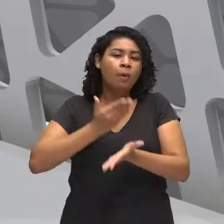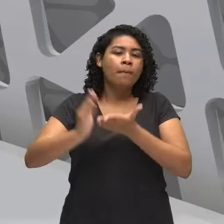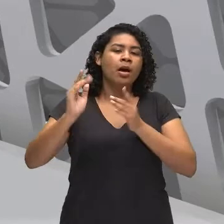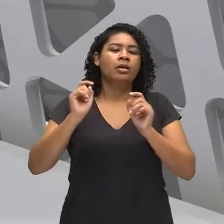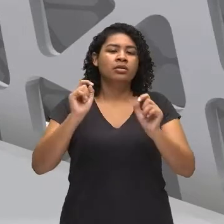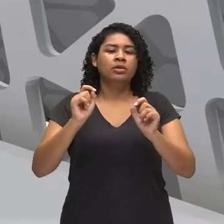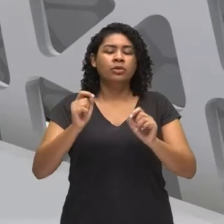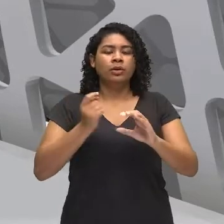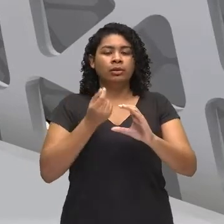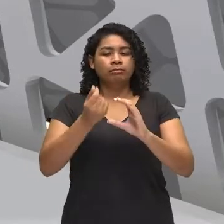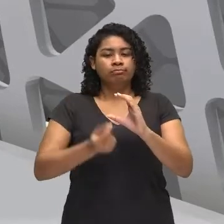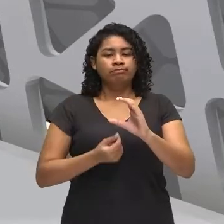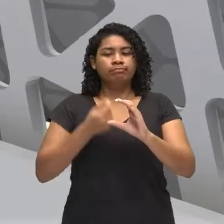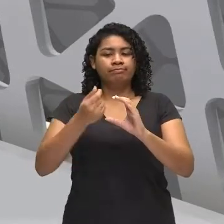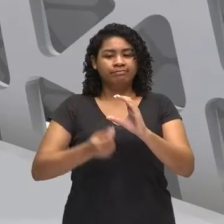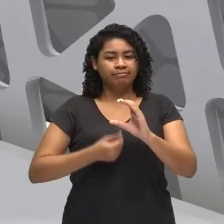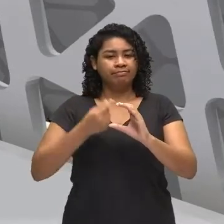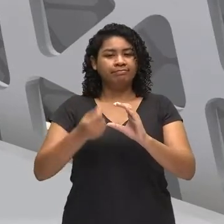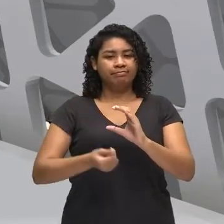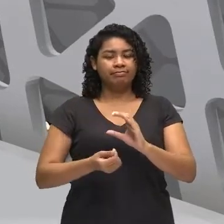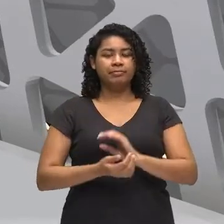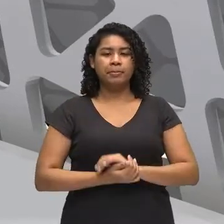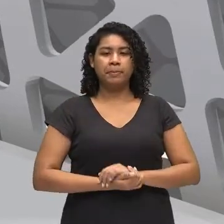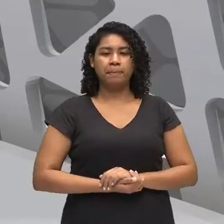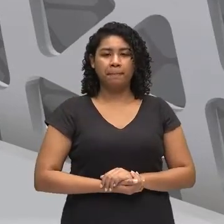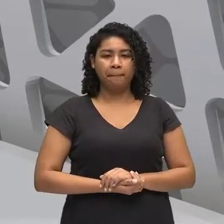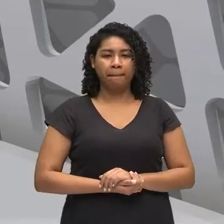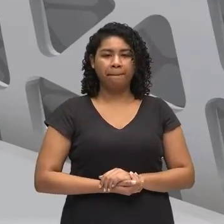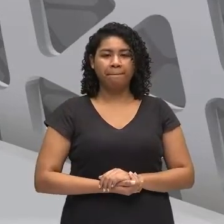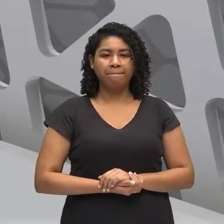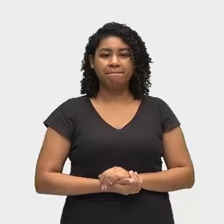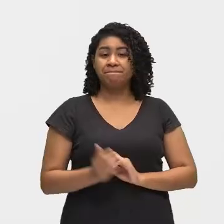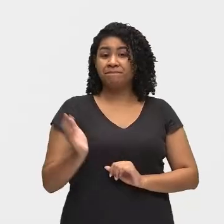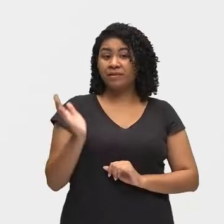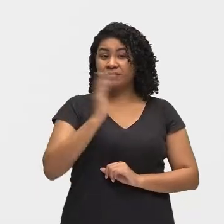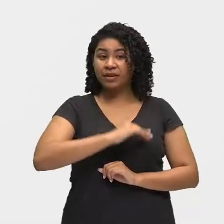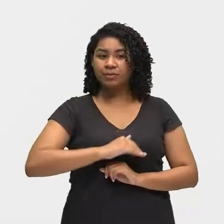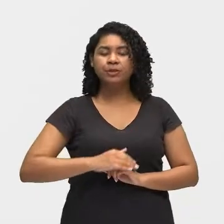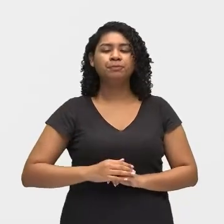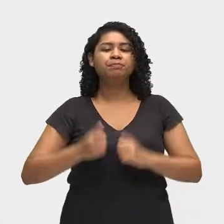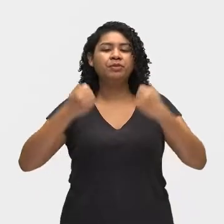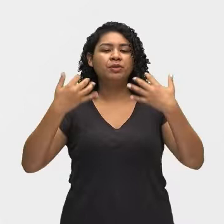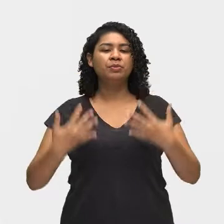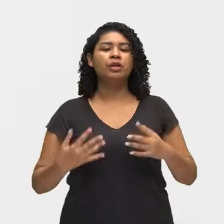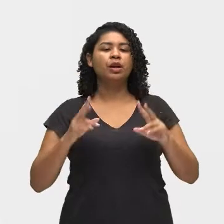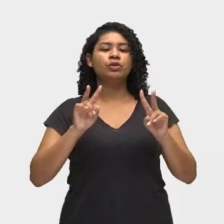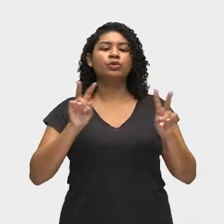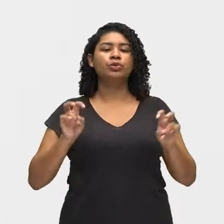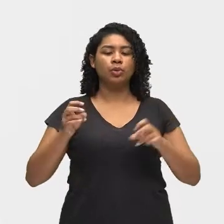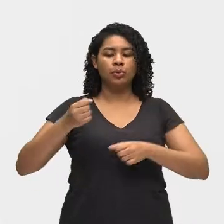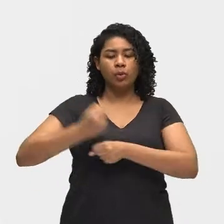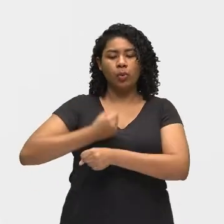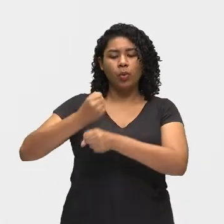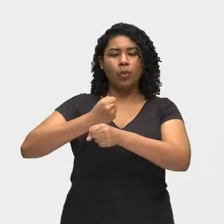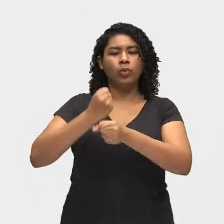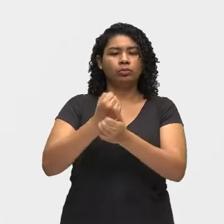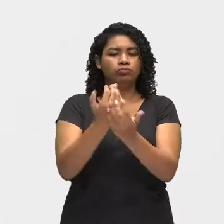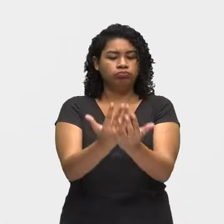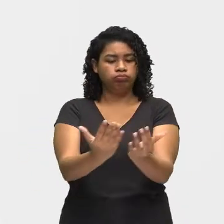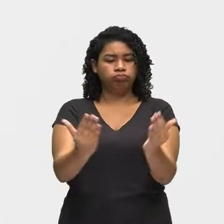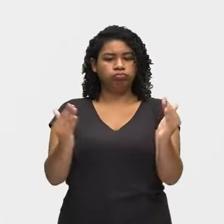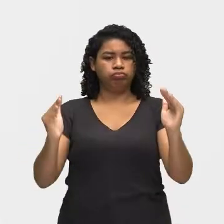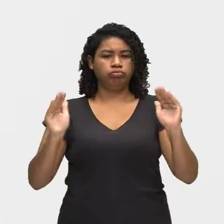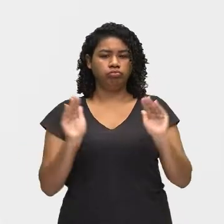sistema capitalista que se segue depois. Então vamos lá, falar um pouco sobre a construção do Forte do Presépio. Pelo Tratado